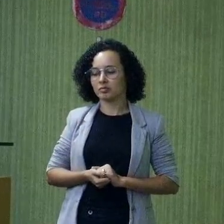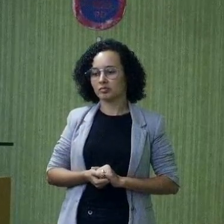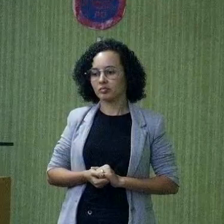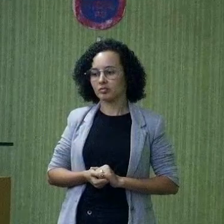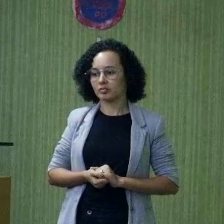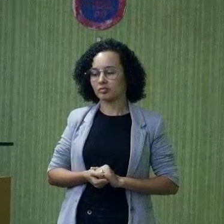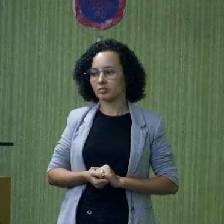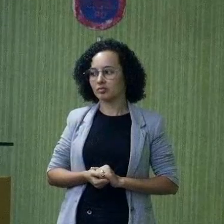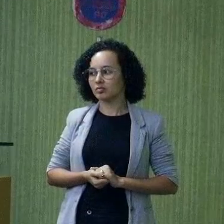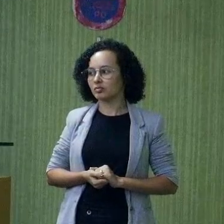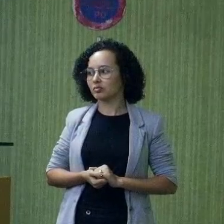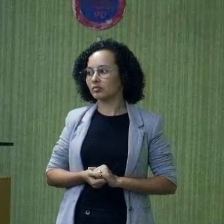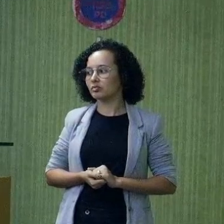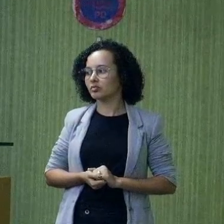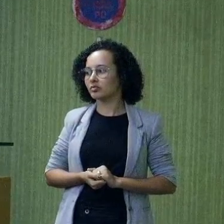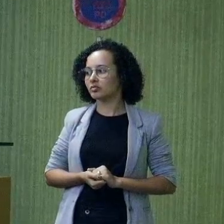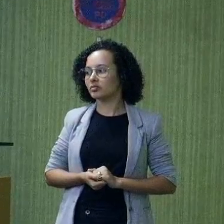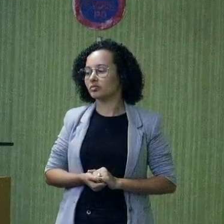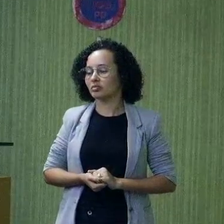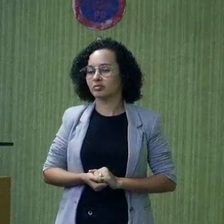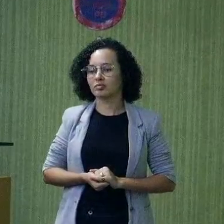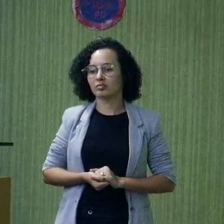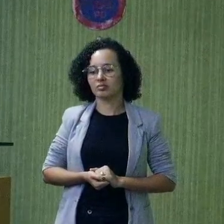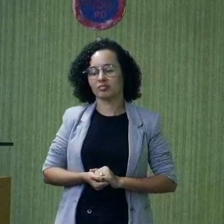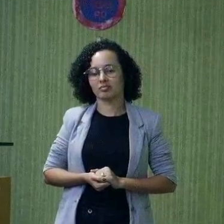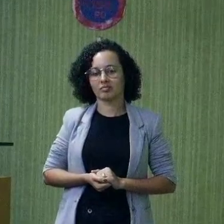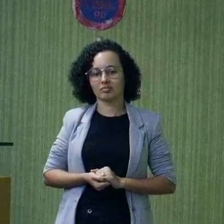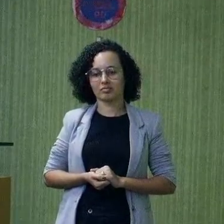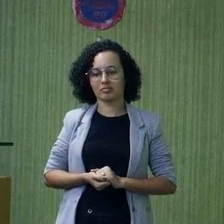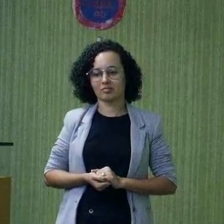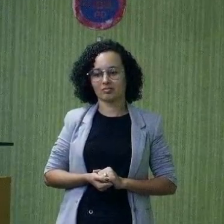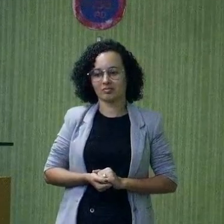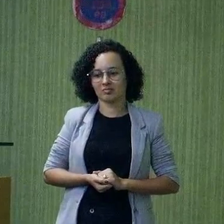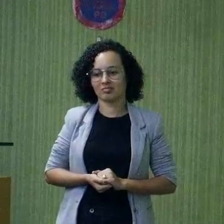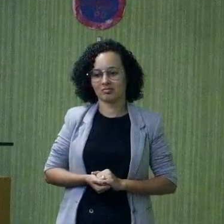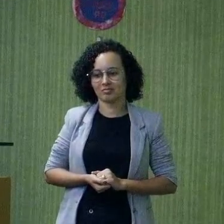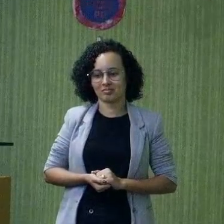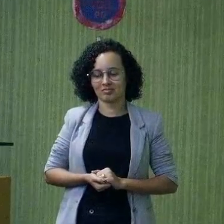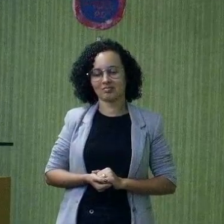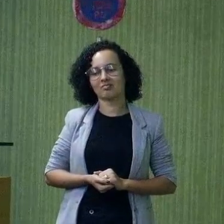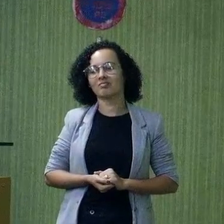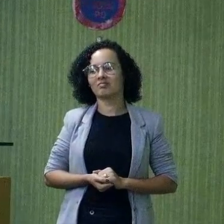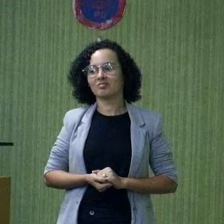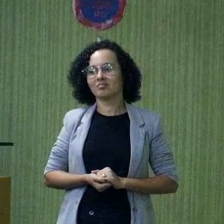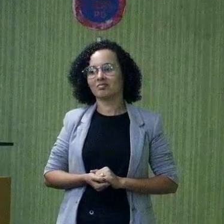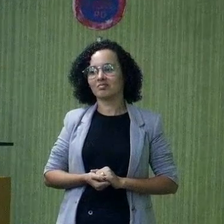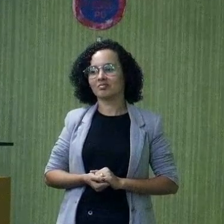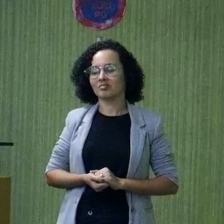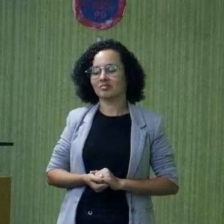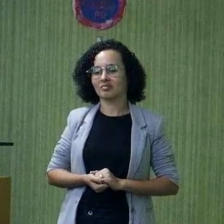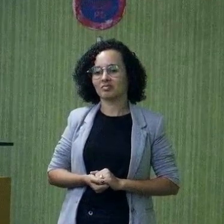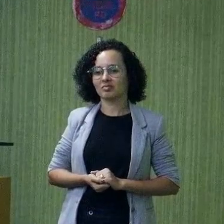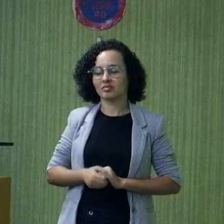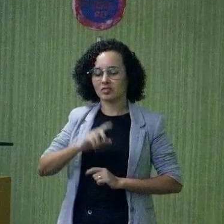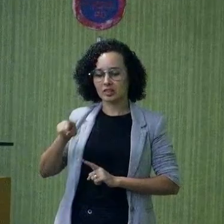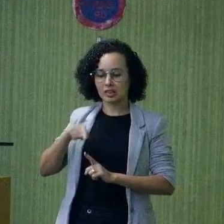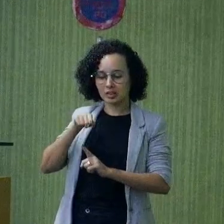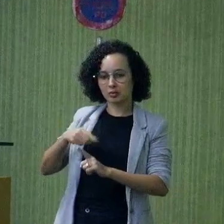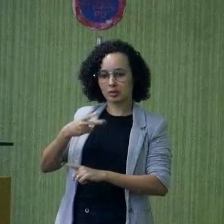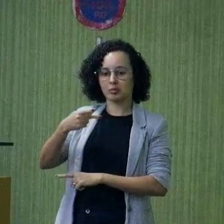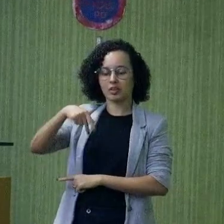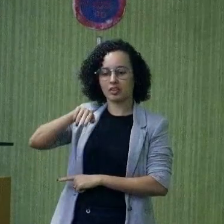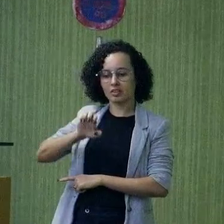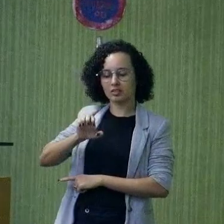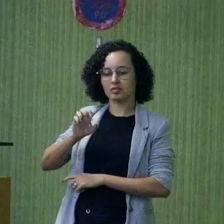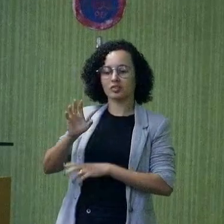coisa boa e de Fato né se a gente conseguir de Fato né dar dar concretude essas metas do do PN sobre